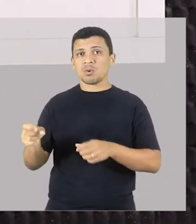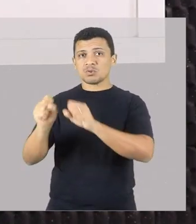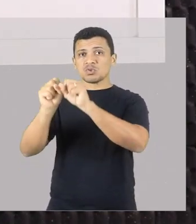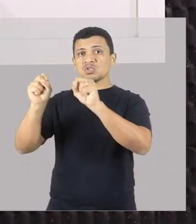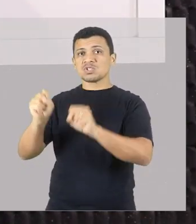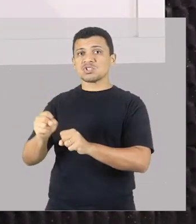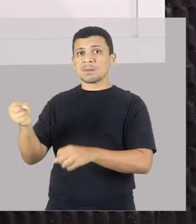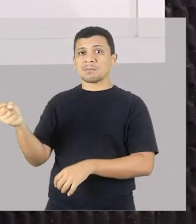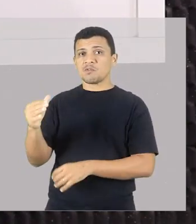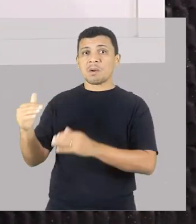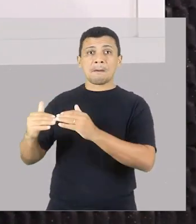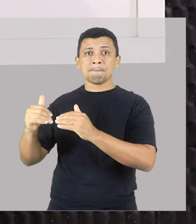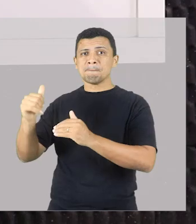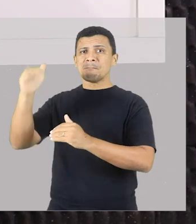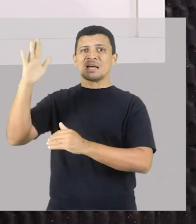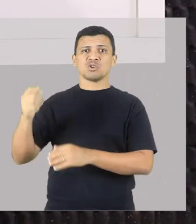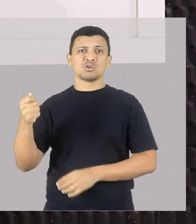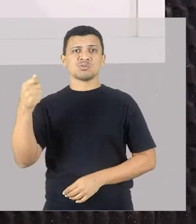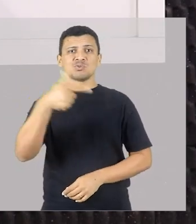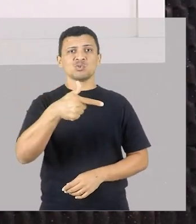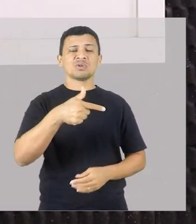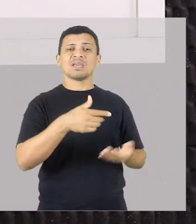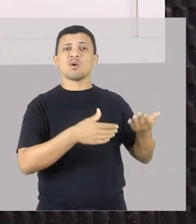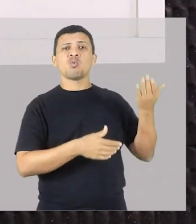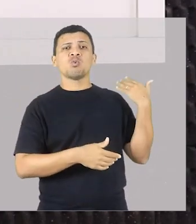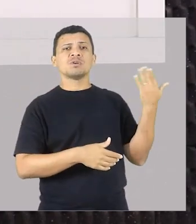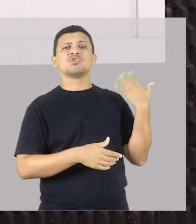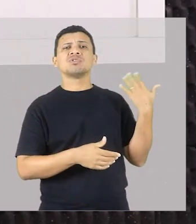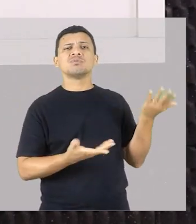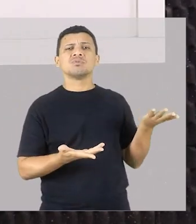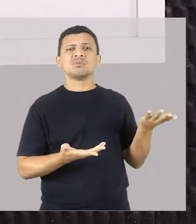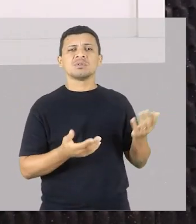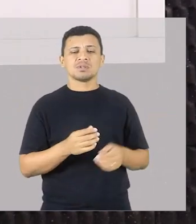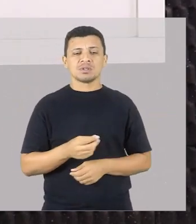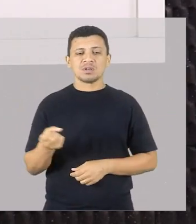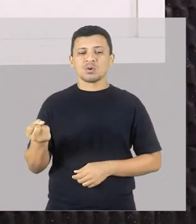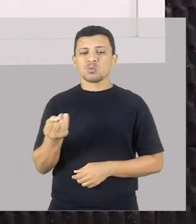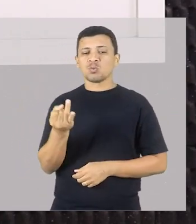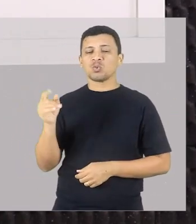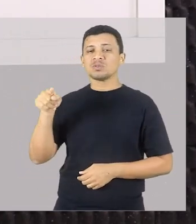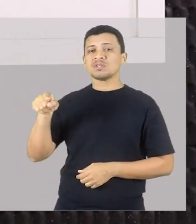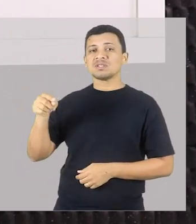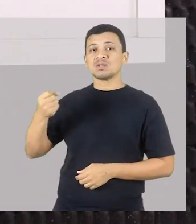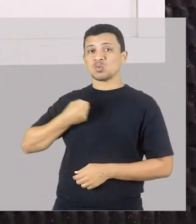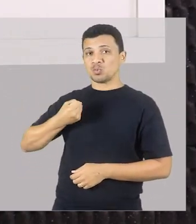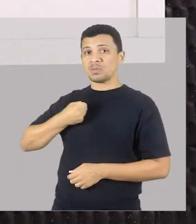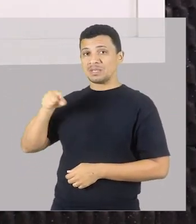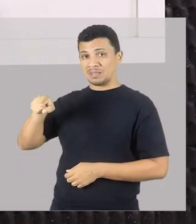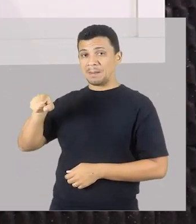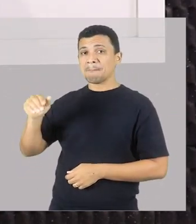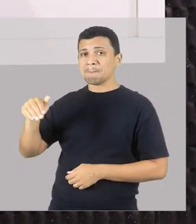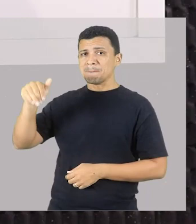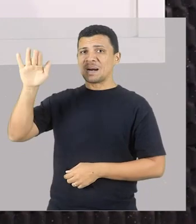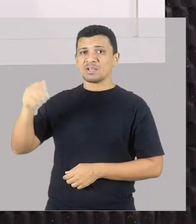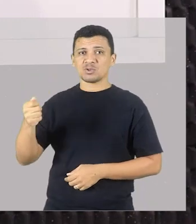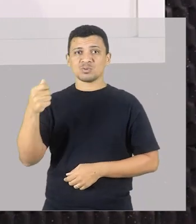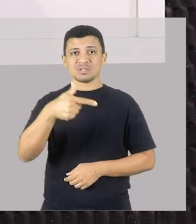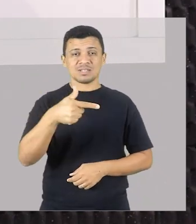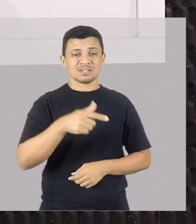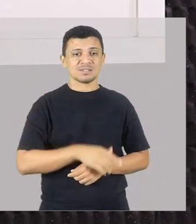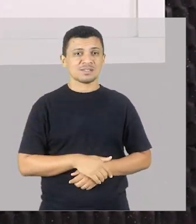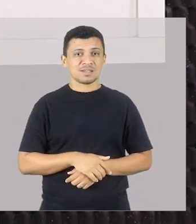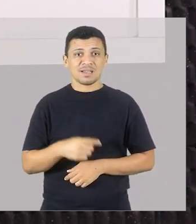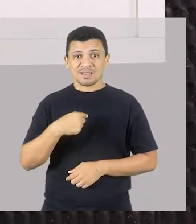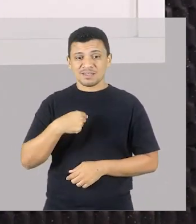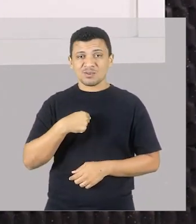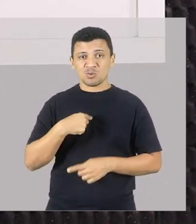é maior do que o modelo antigo. Pessoal, tem que saber quantas vezes esse número aqui é maior do que esse. Logicamente, eu não vou multiplicar, eu não vou